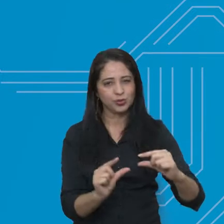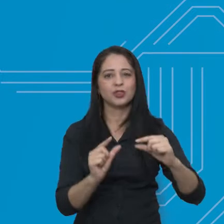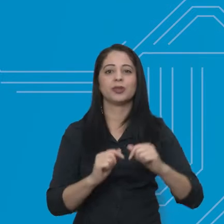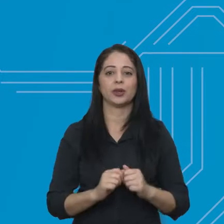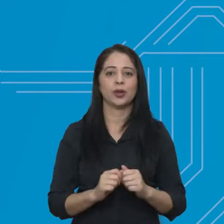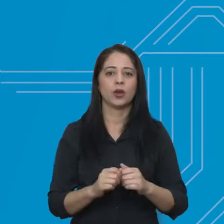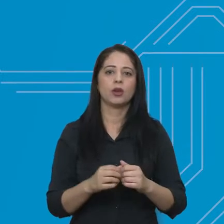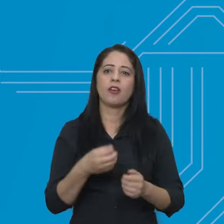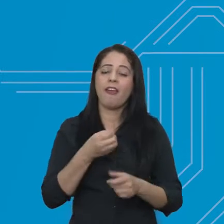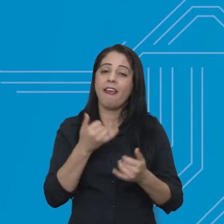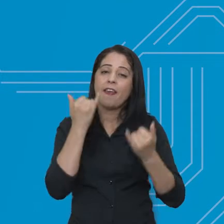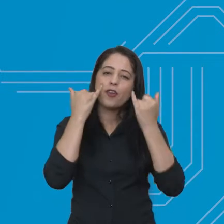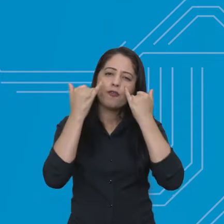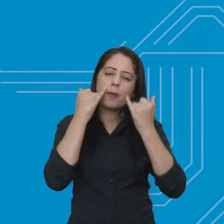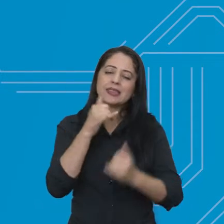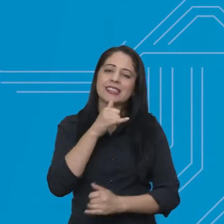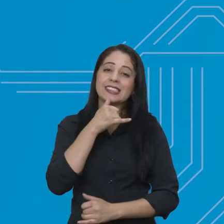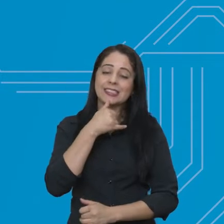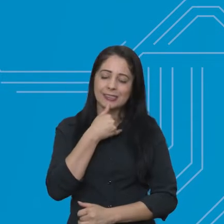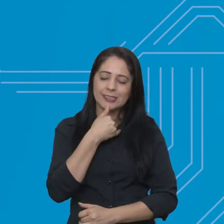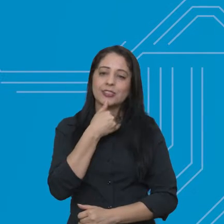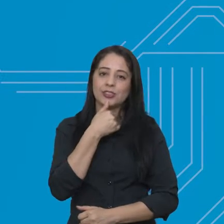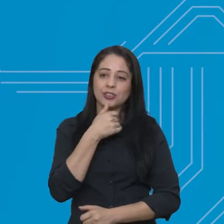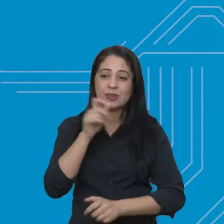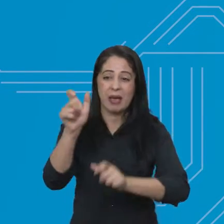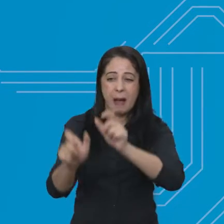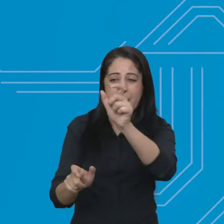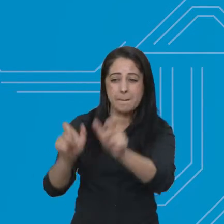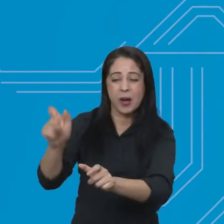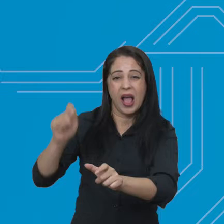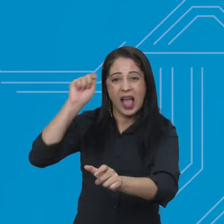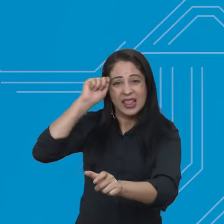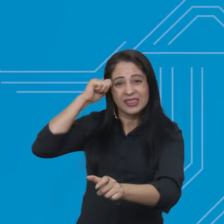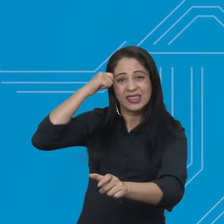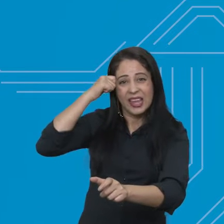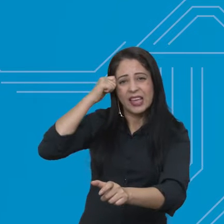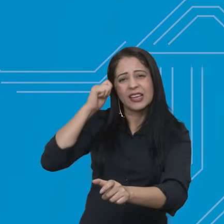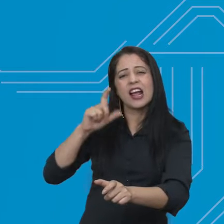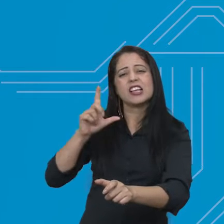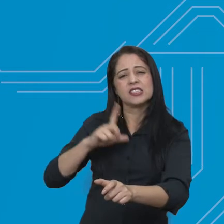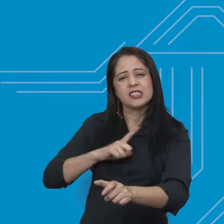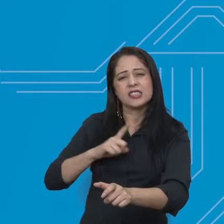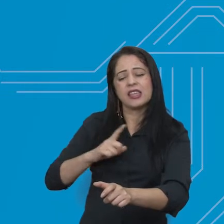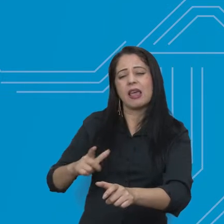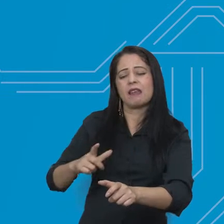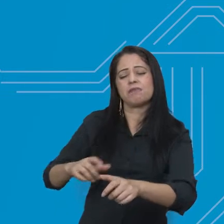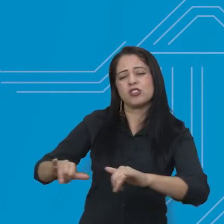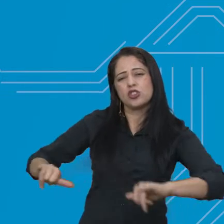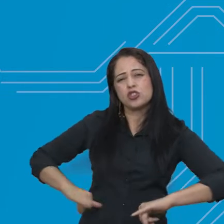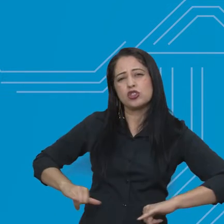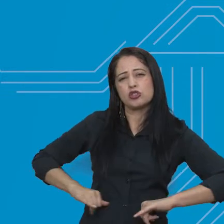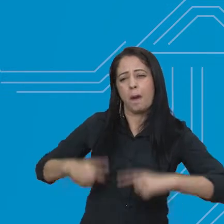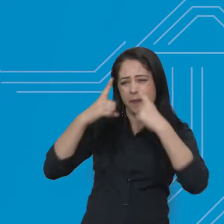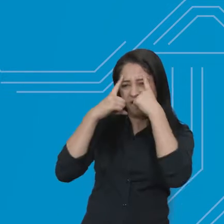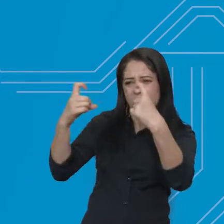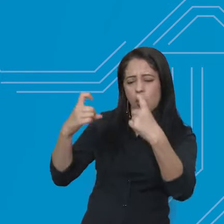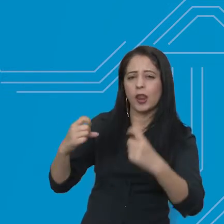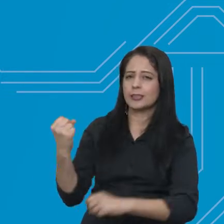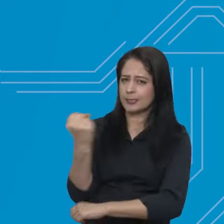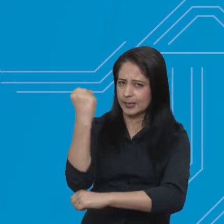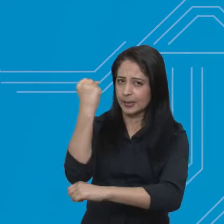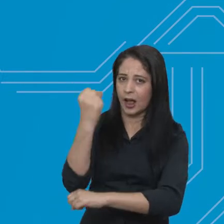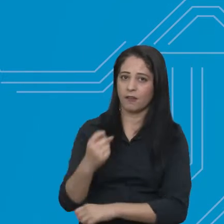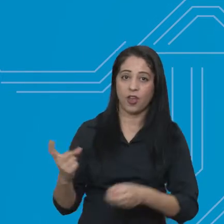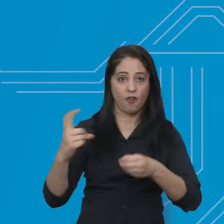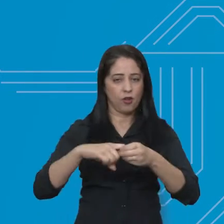em queda. E uma notícia triste. Estudo aponta que a população negra é vítima de mais da metade das mortes violentas no nosso